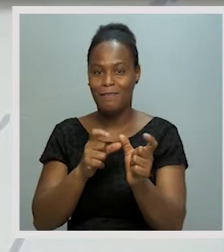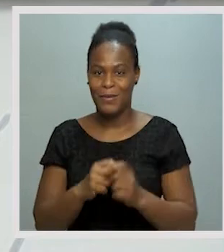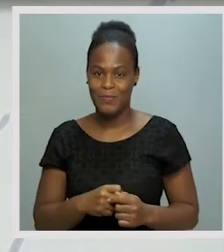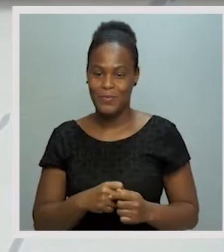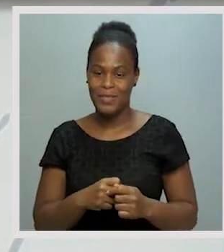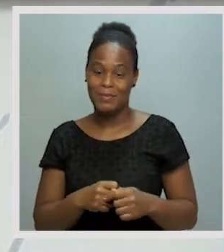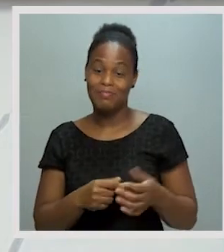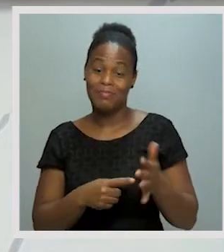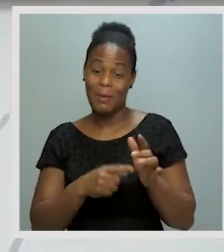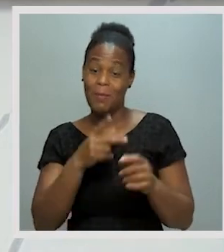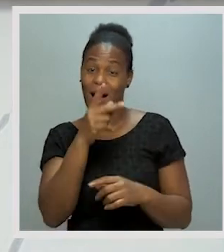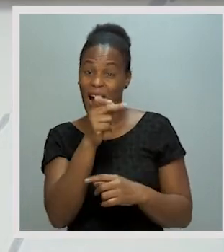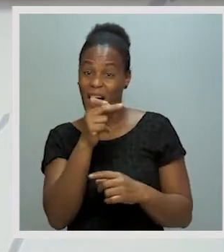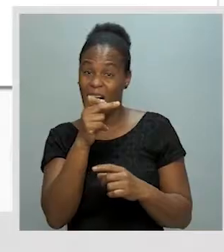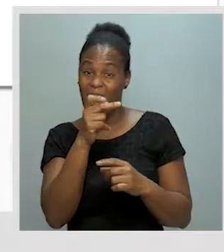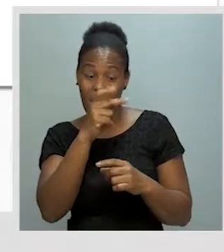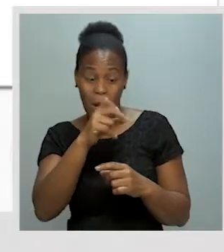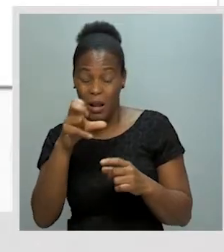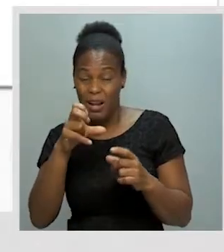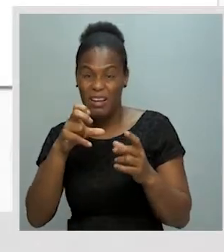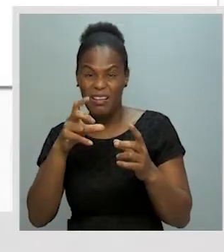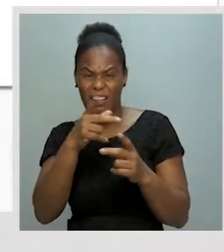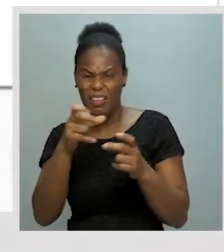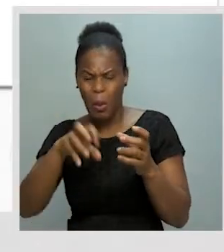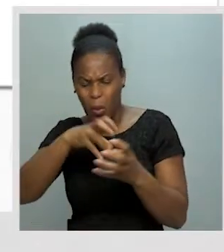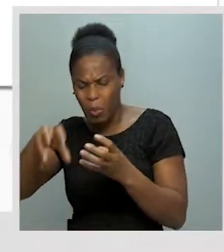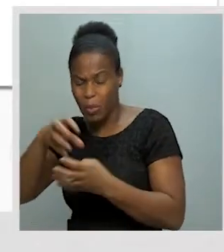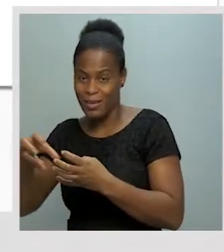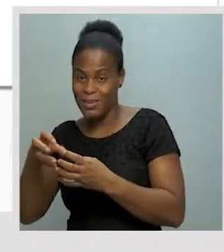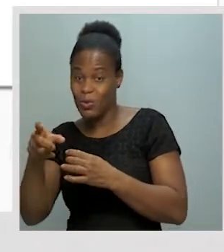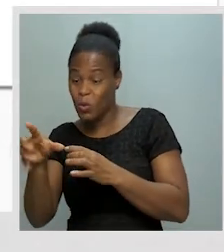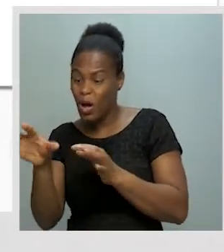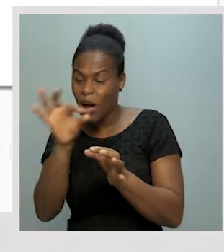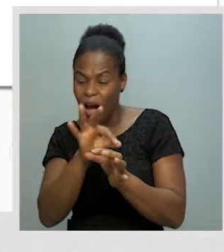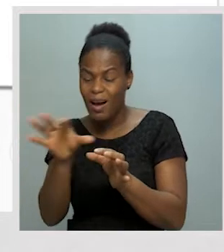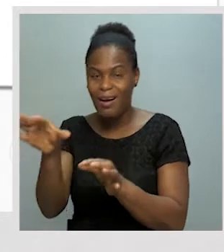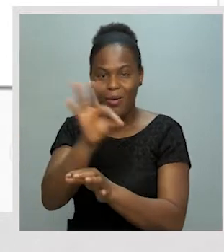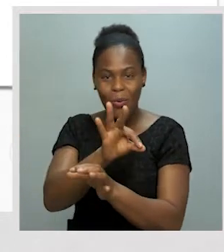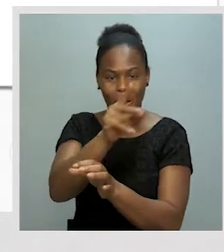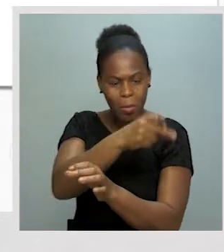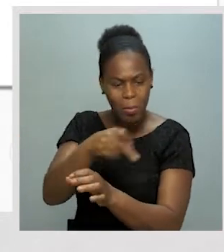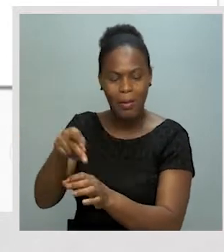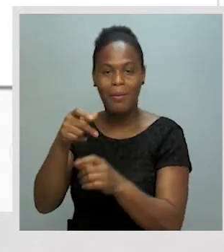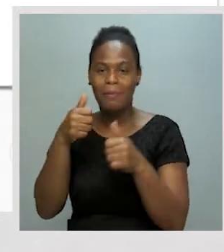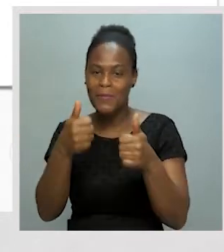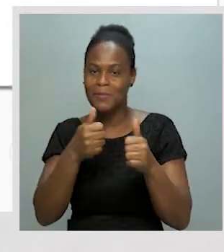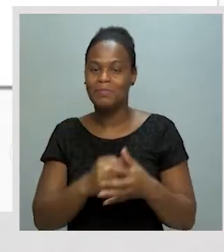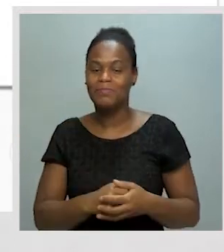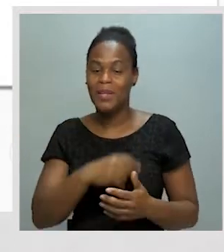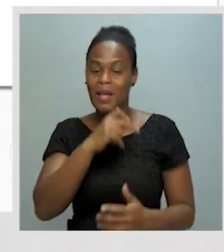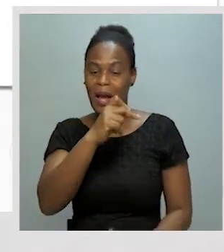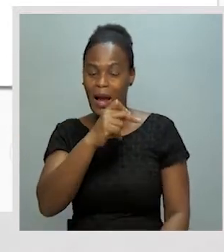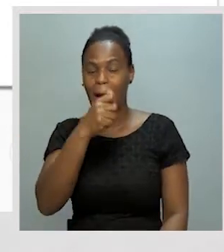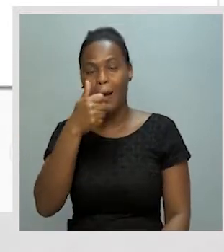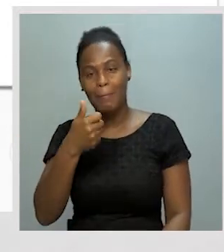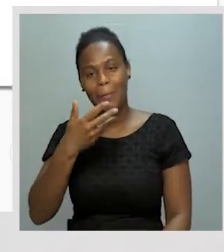A linha A, a linha B, a linha C e a linha D. Vamos